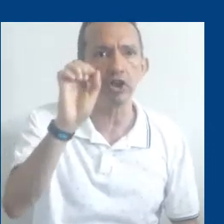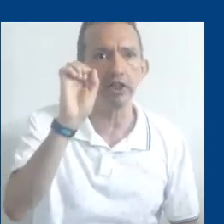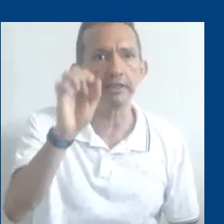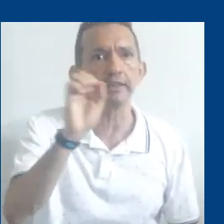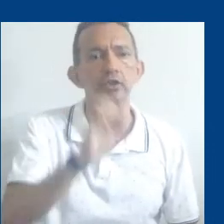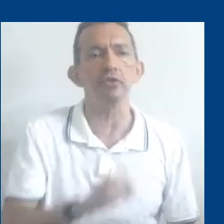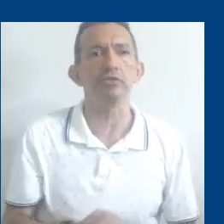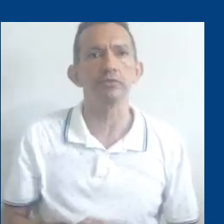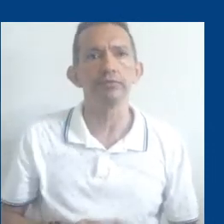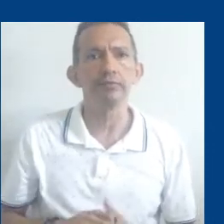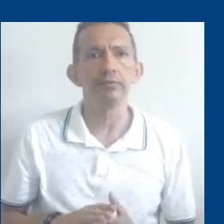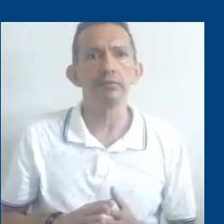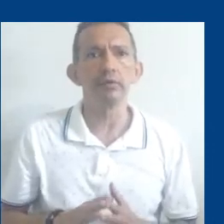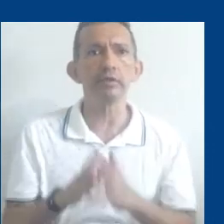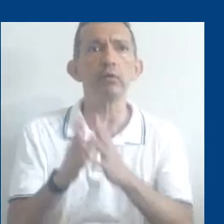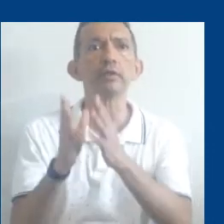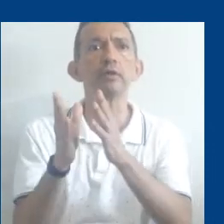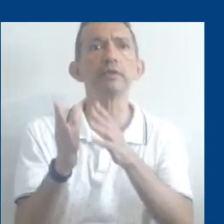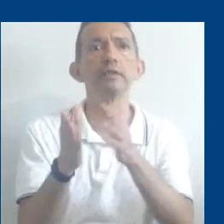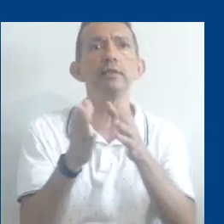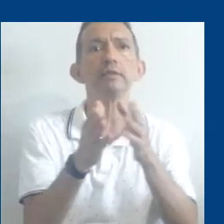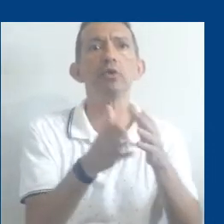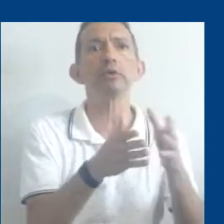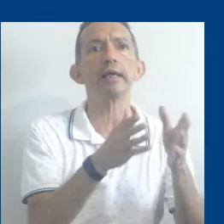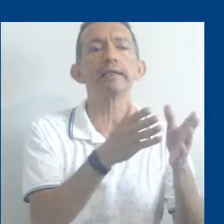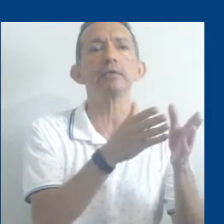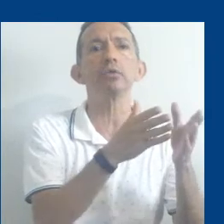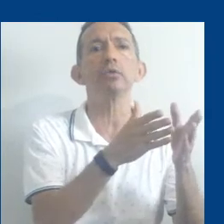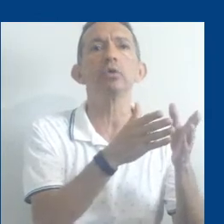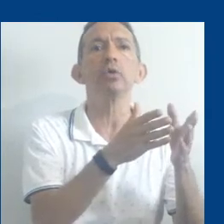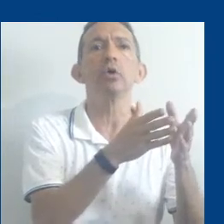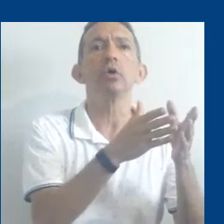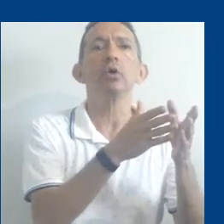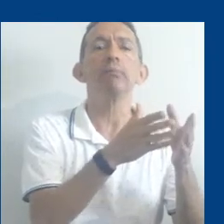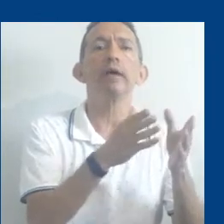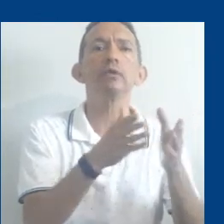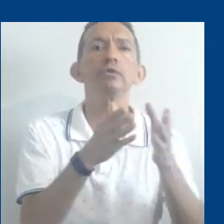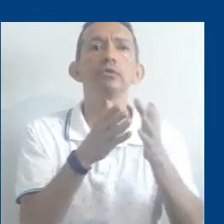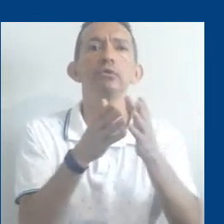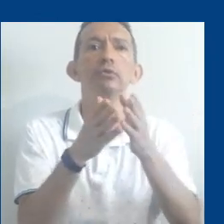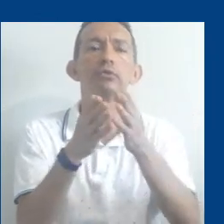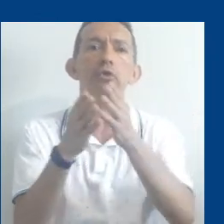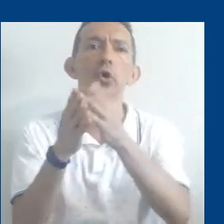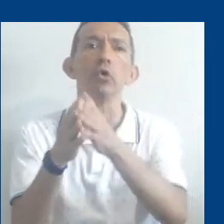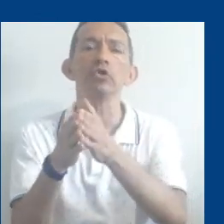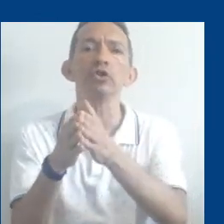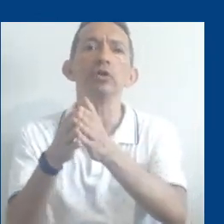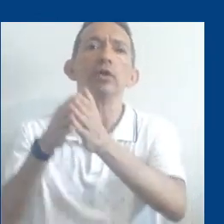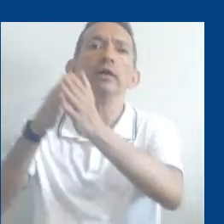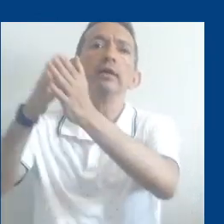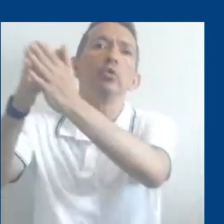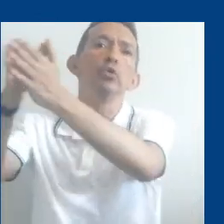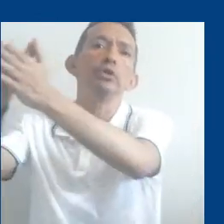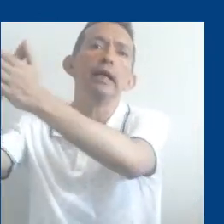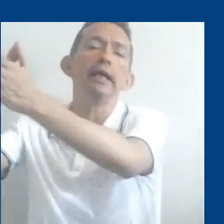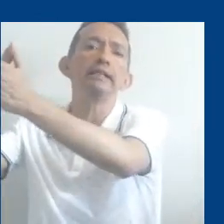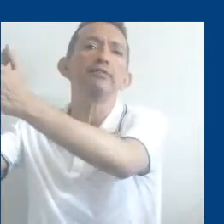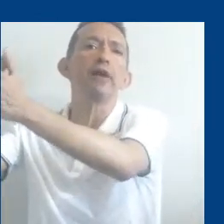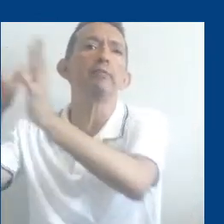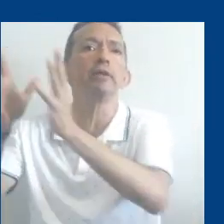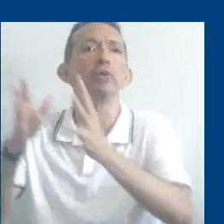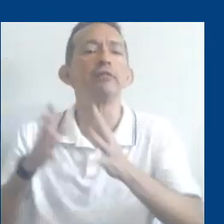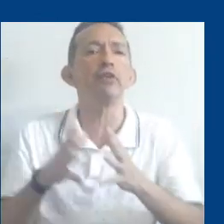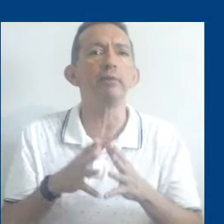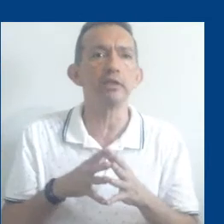que vão digerir glicídios. Então, não sei quais são as enzimas encontradas no complexo de Golgi, cuja ele